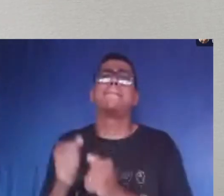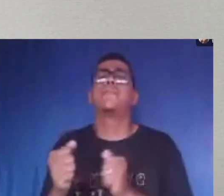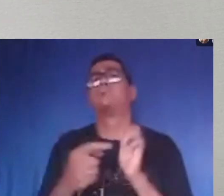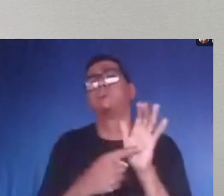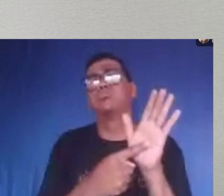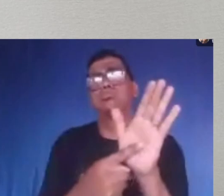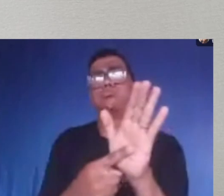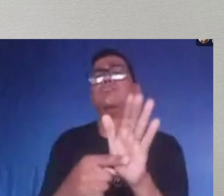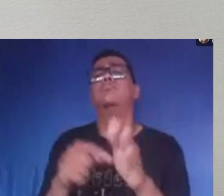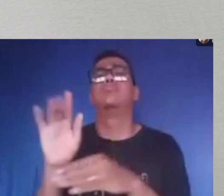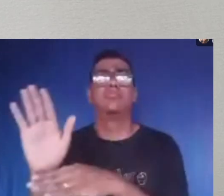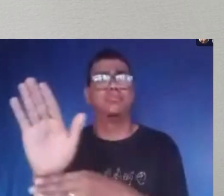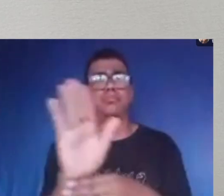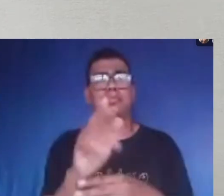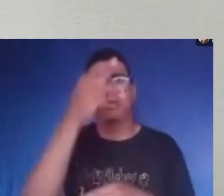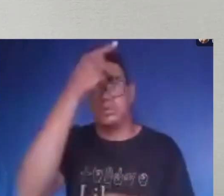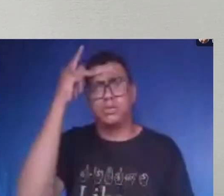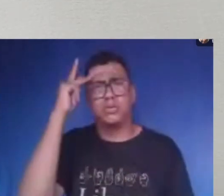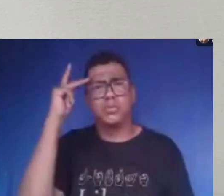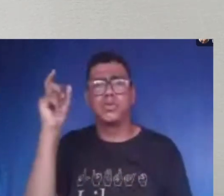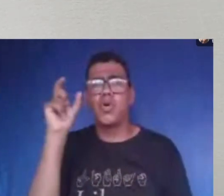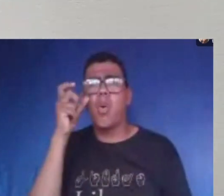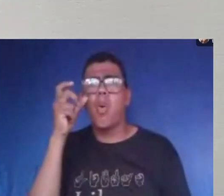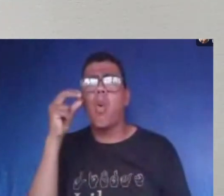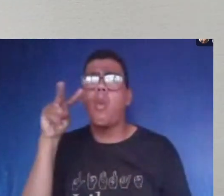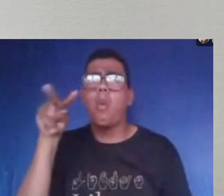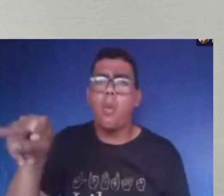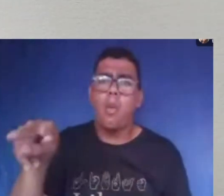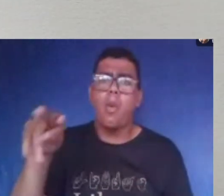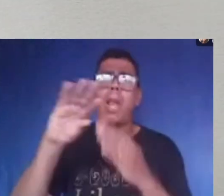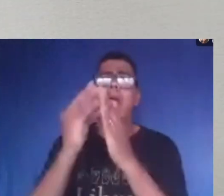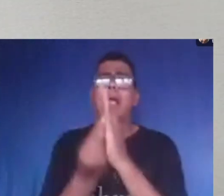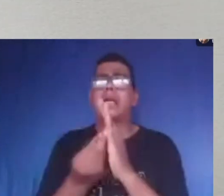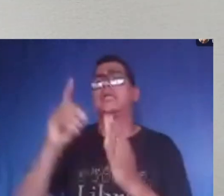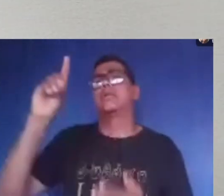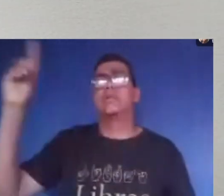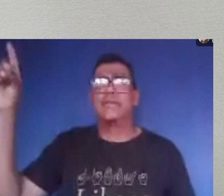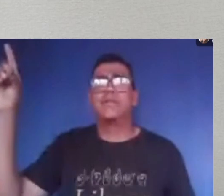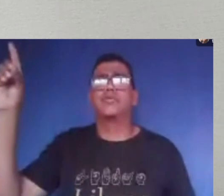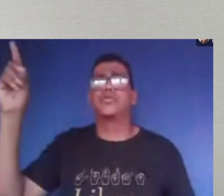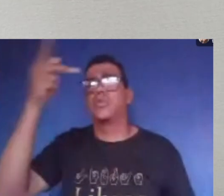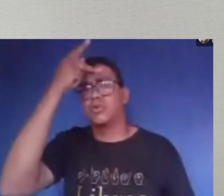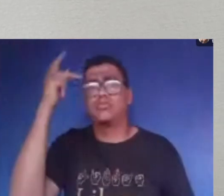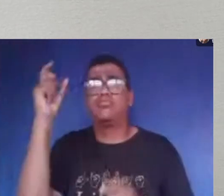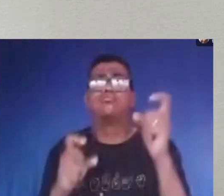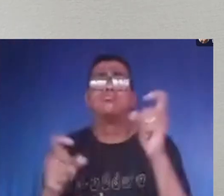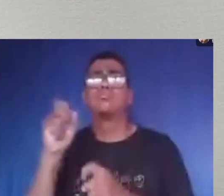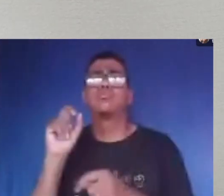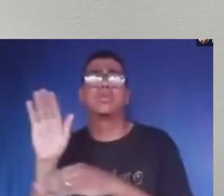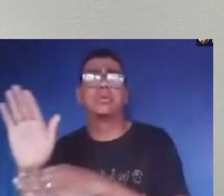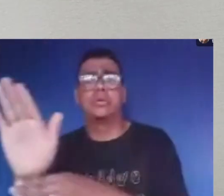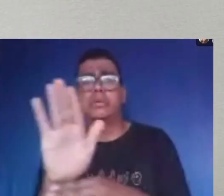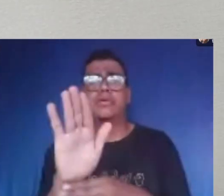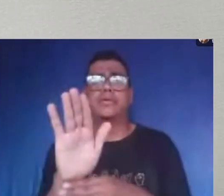coisas que nós tínhamos como certo hoje já não são tão certas. Aquilo que funcionava de alguma maneira sempre,